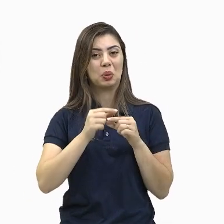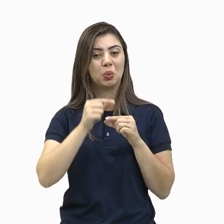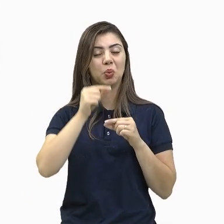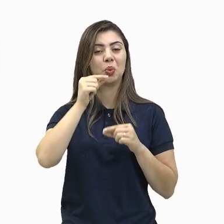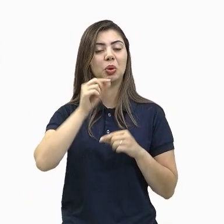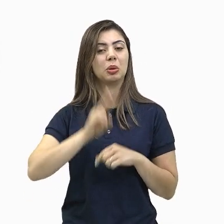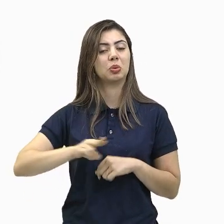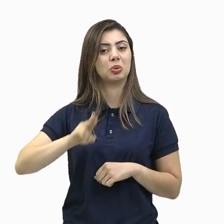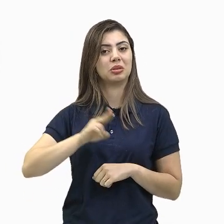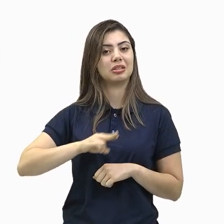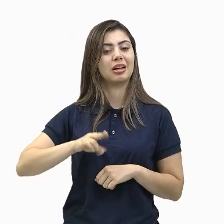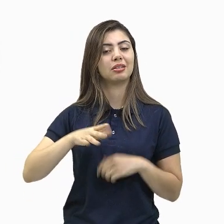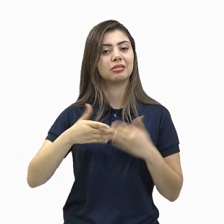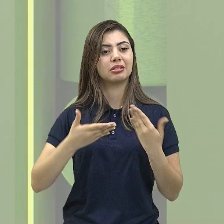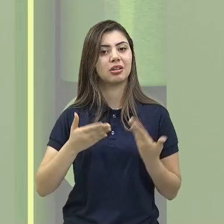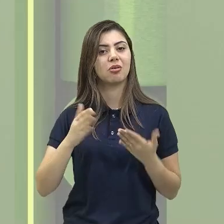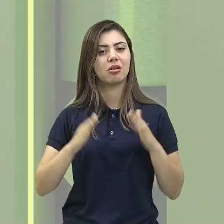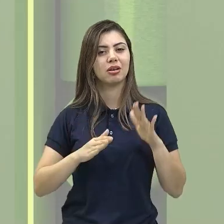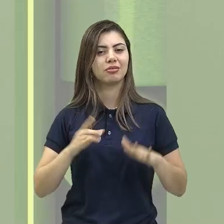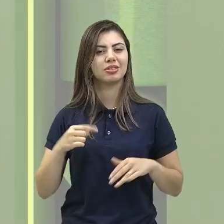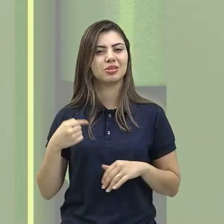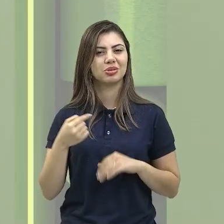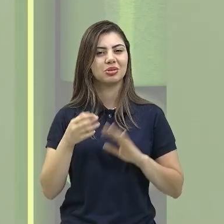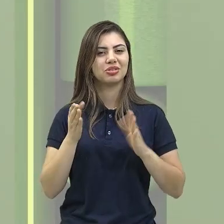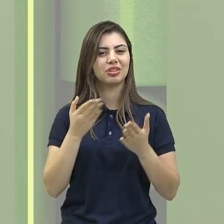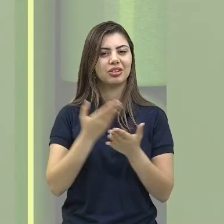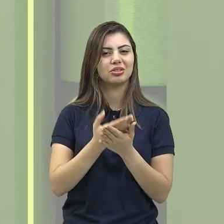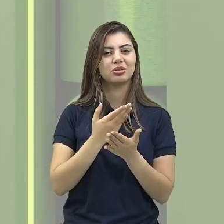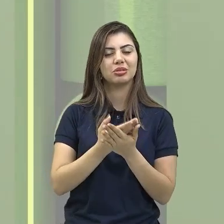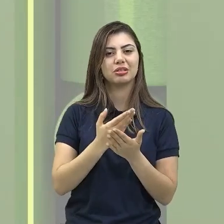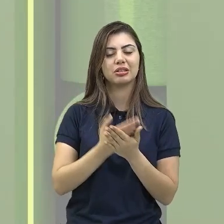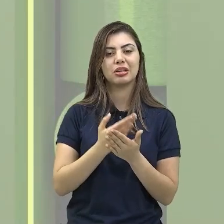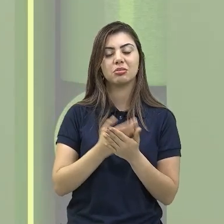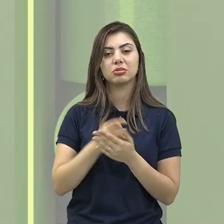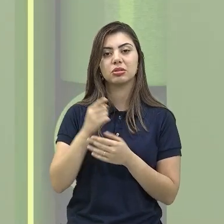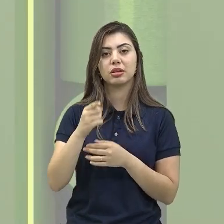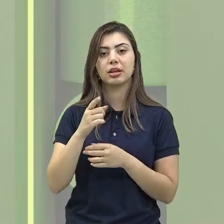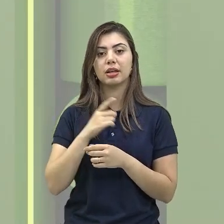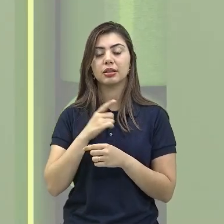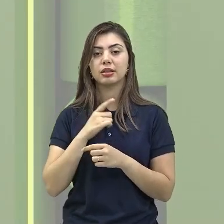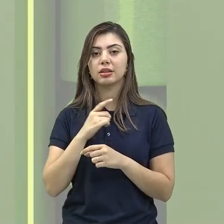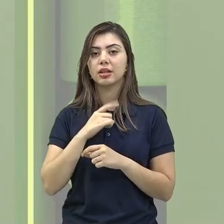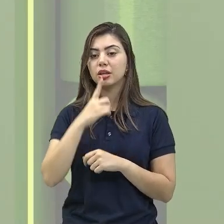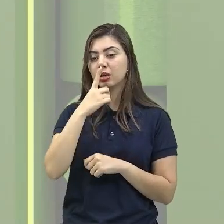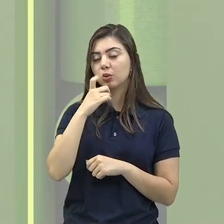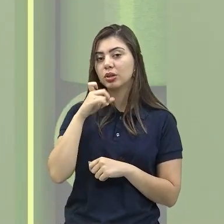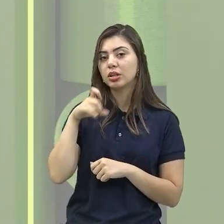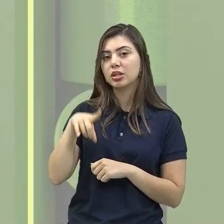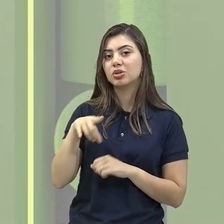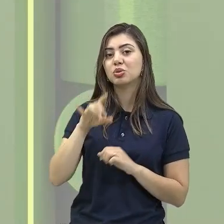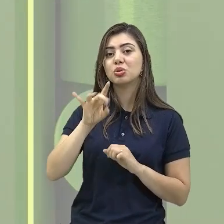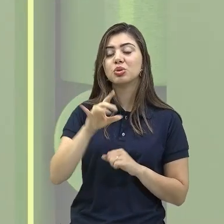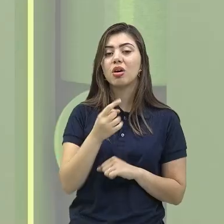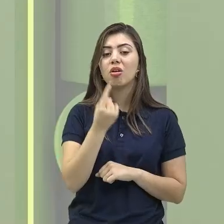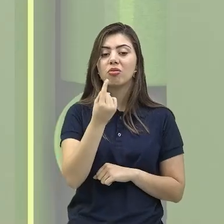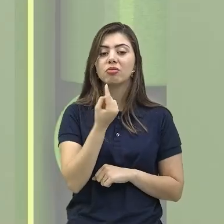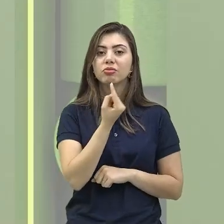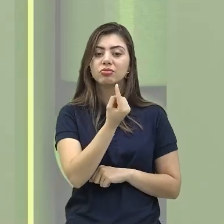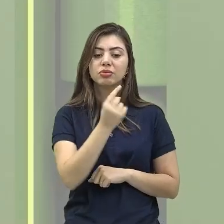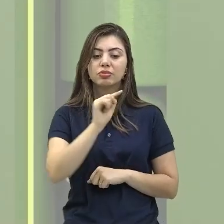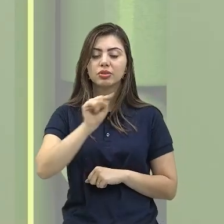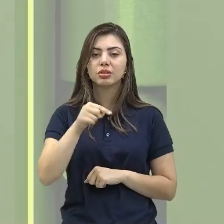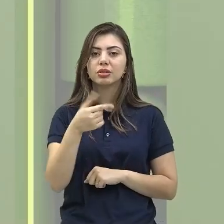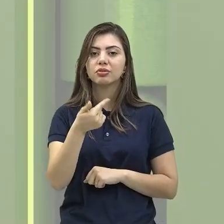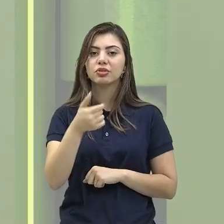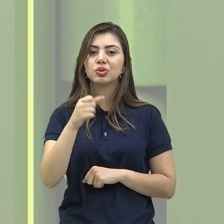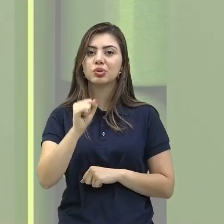ano. E que muitas vezes, como a gente viu, né, que grande parte desses resíduos que são gerados, apenas 1,28%